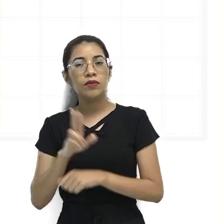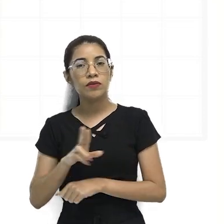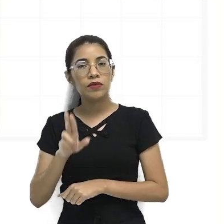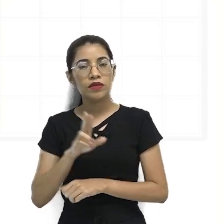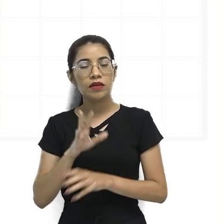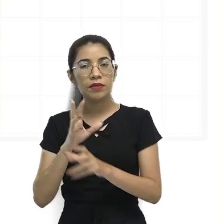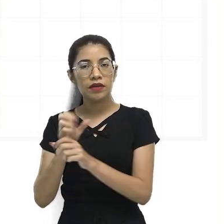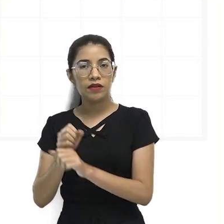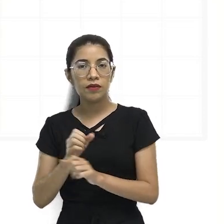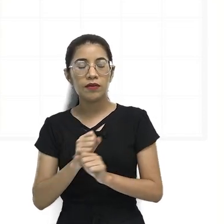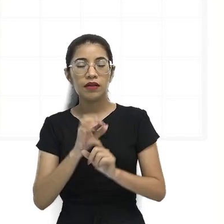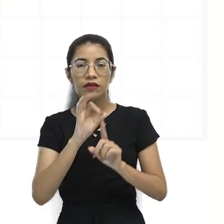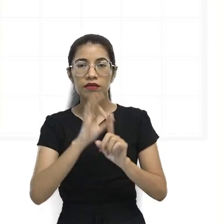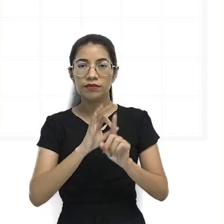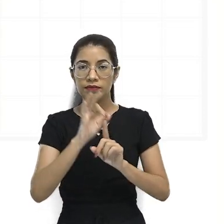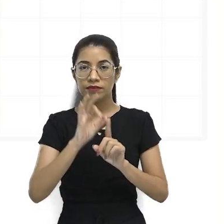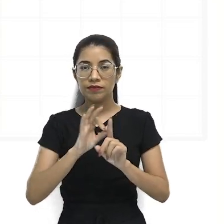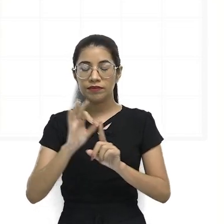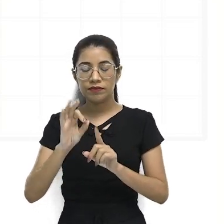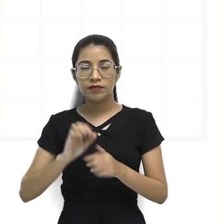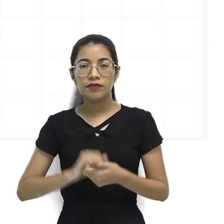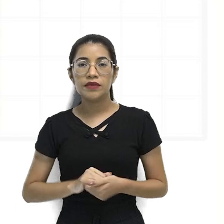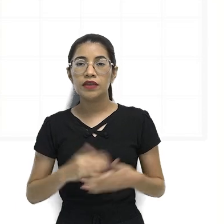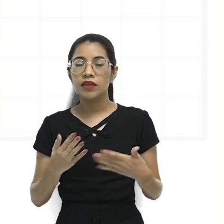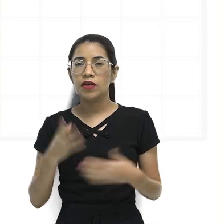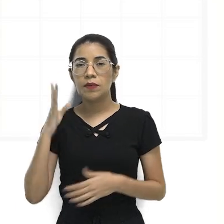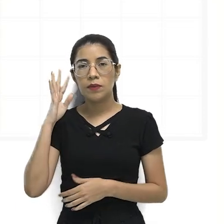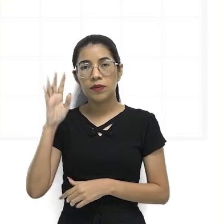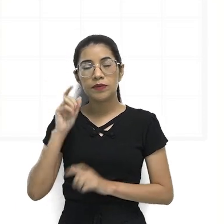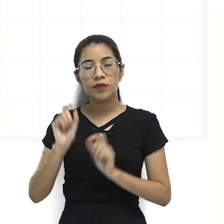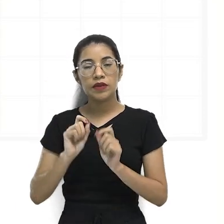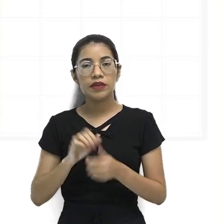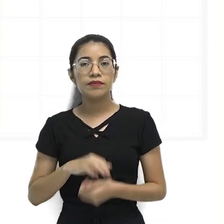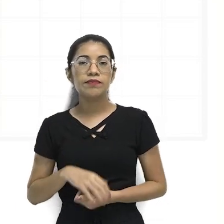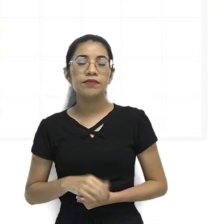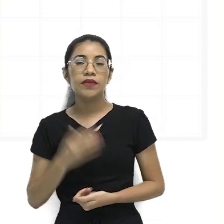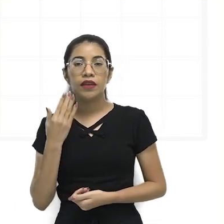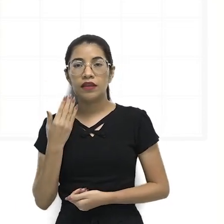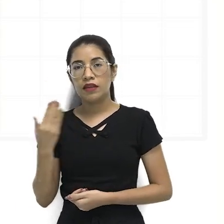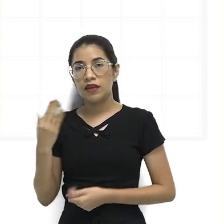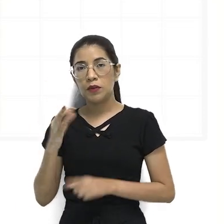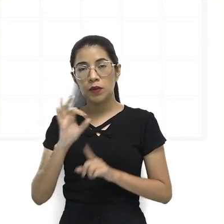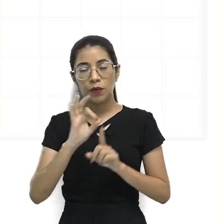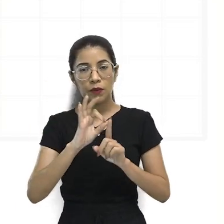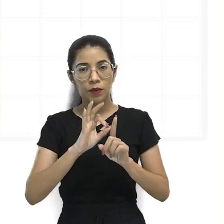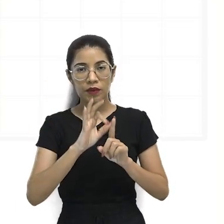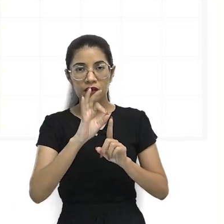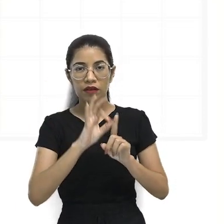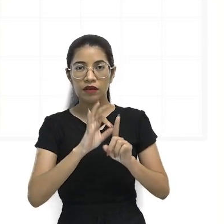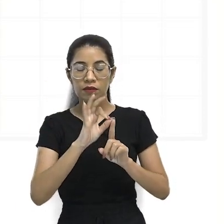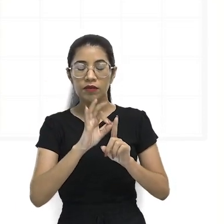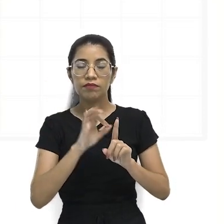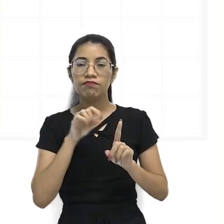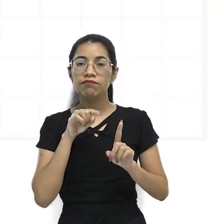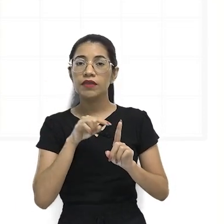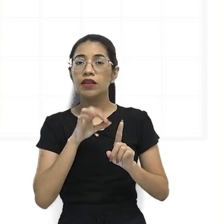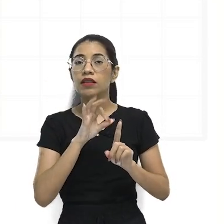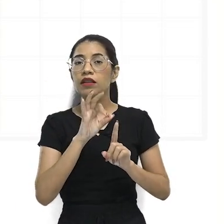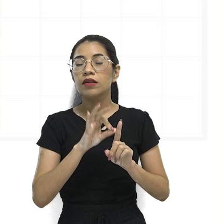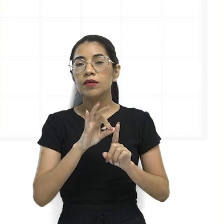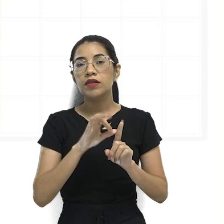usados para medição das temperaturas. Então imagina só aqui, eu tenho um termômetro, tá? Nesse